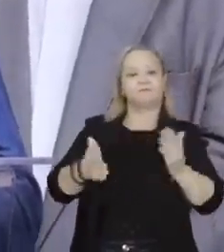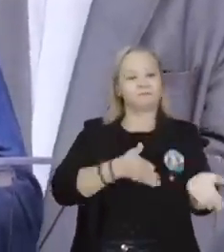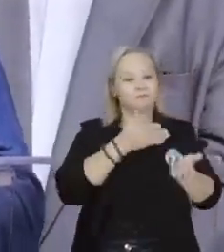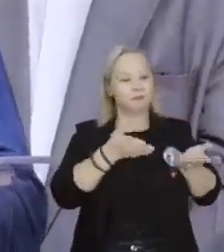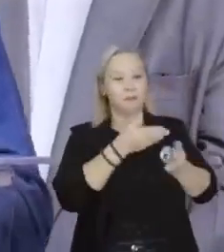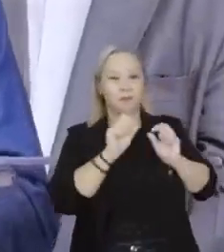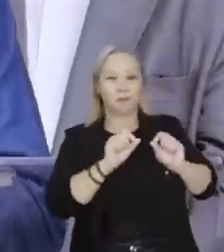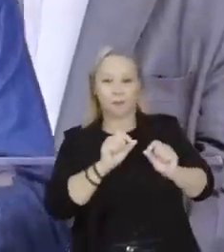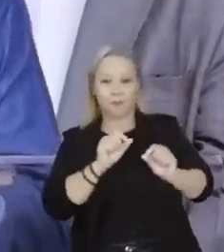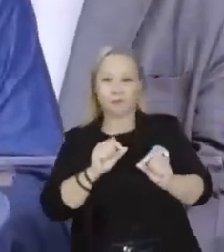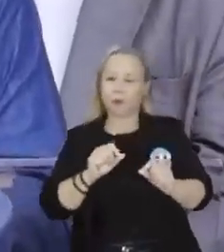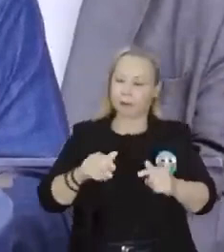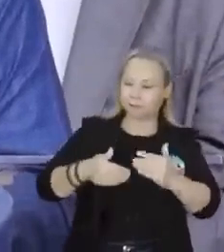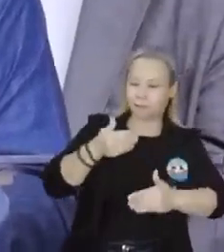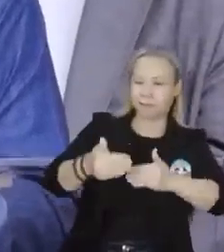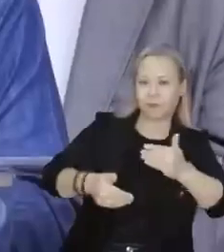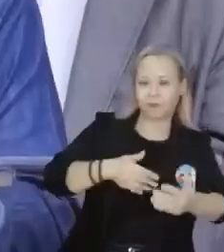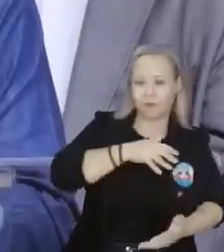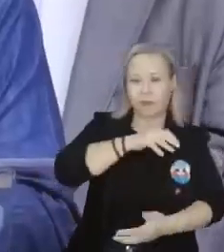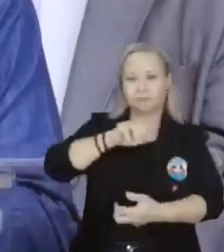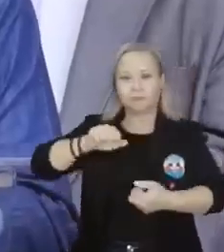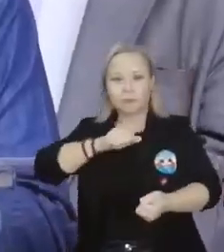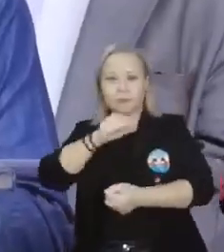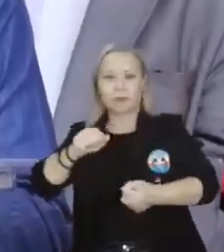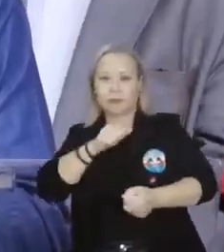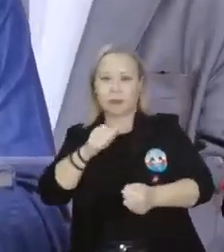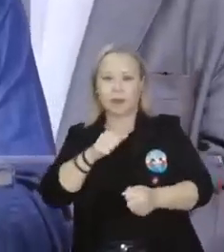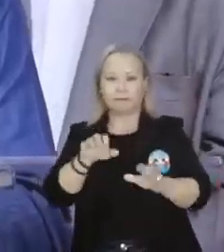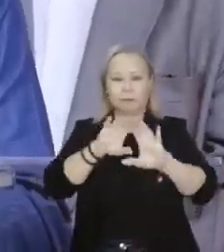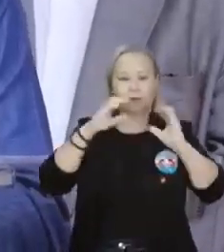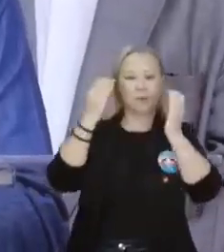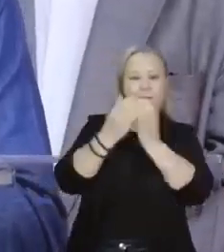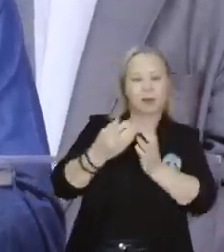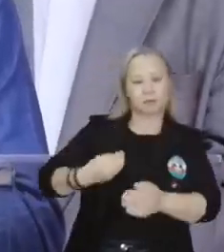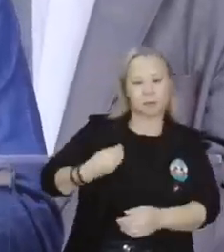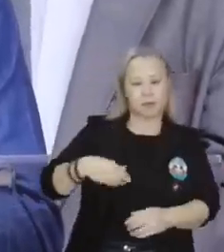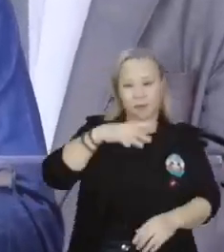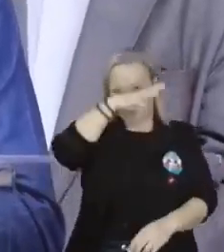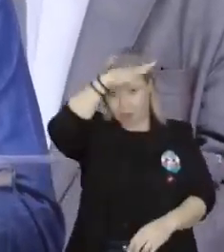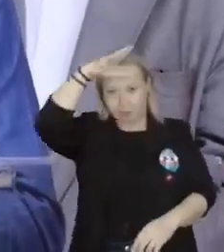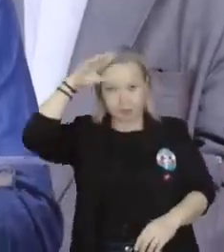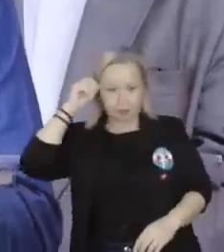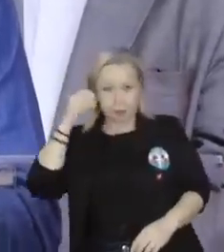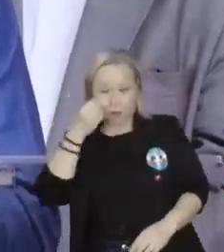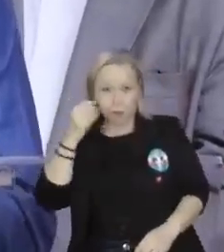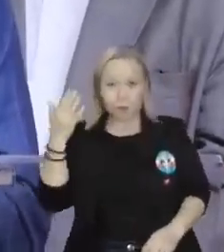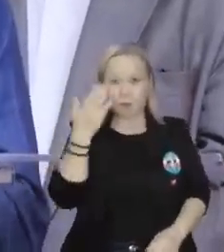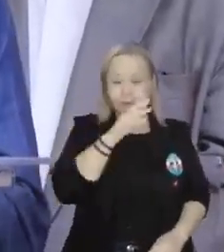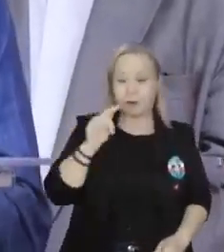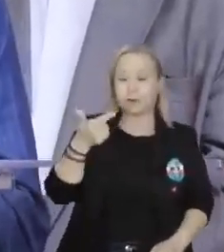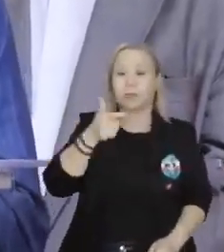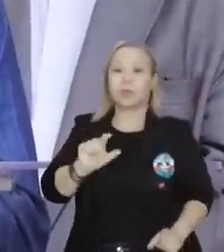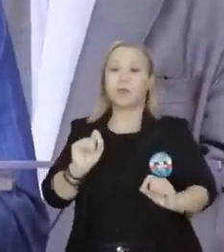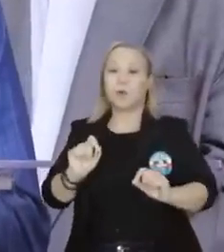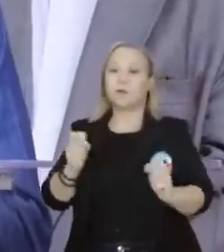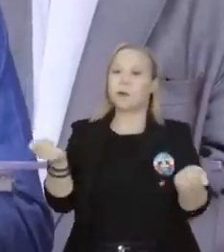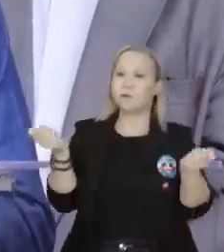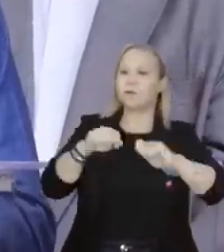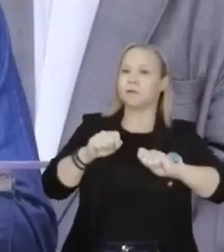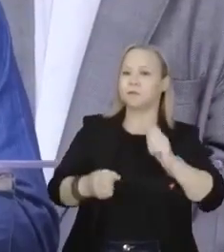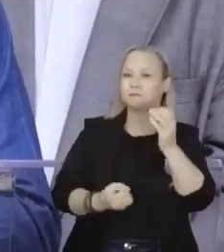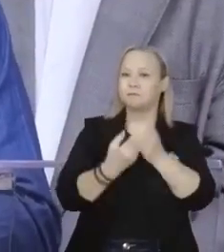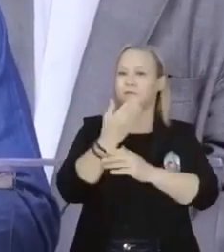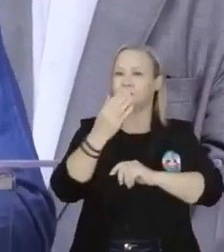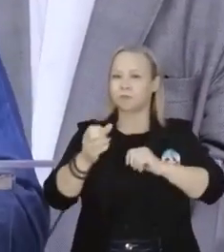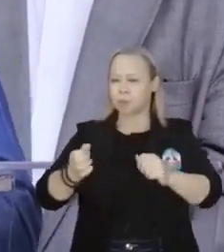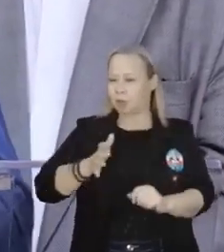vivem na região amazônica. Vamos provar mais uma vez que é possível gerar riqueza sem destruir